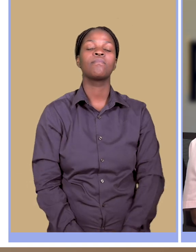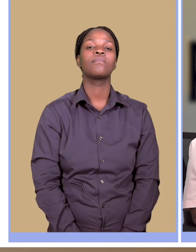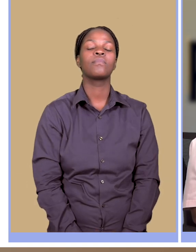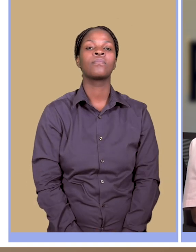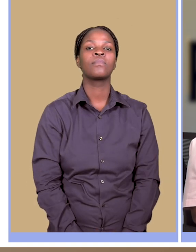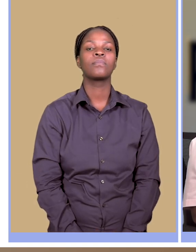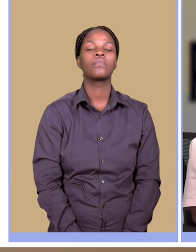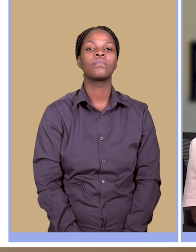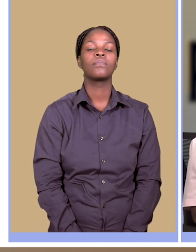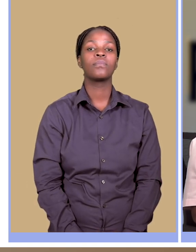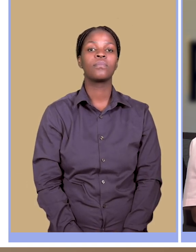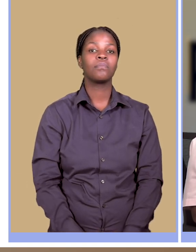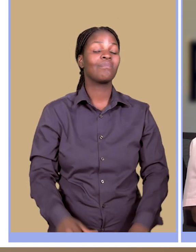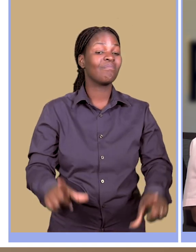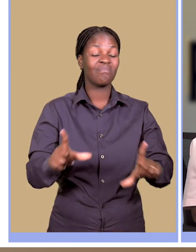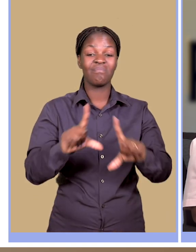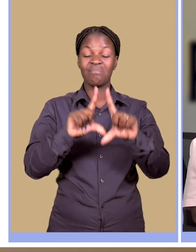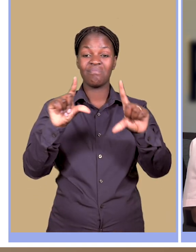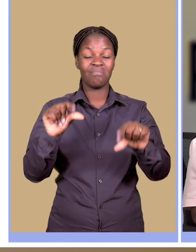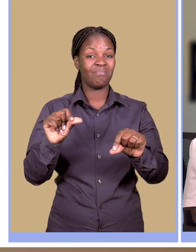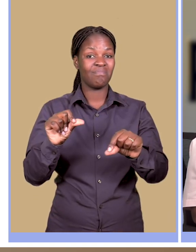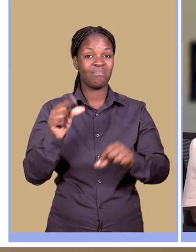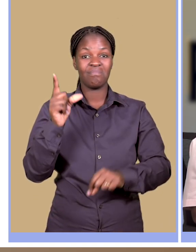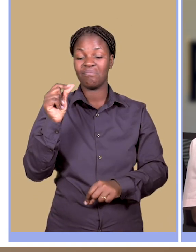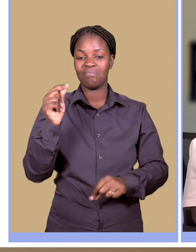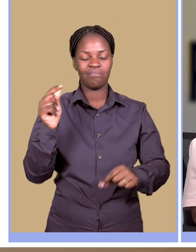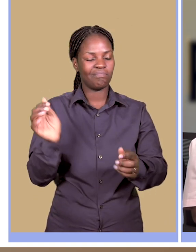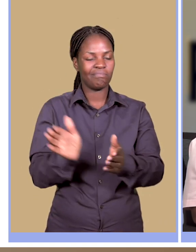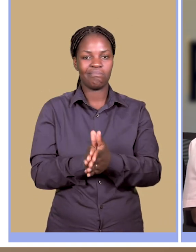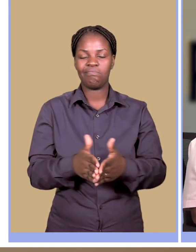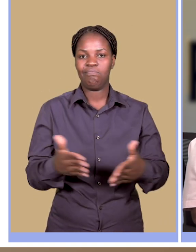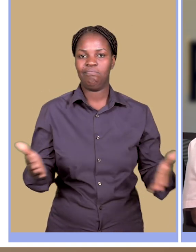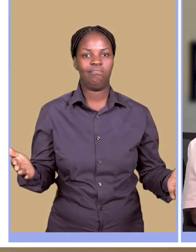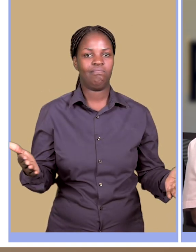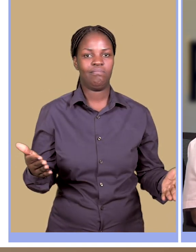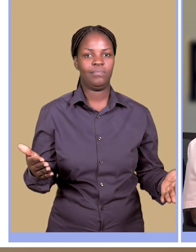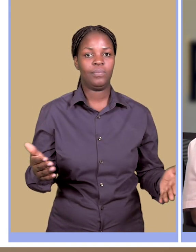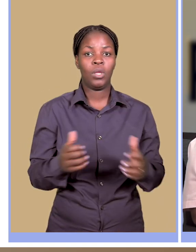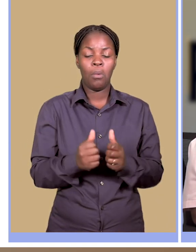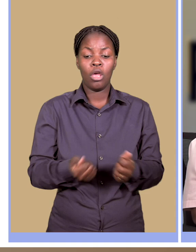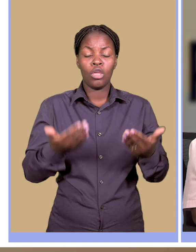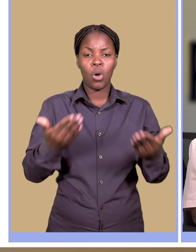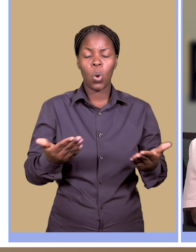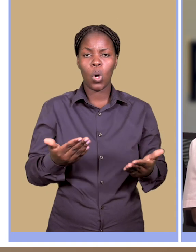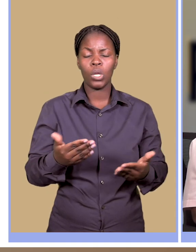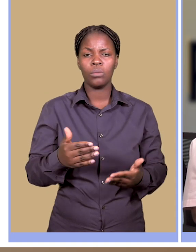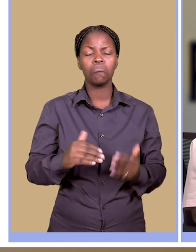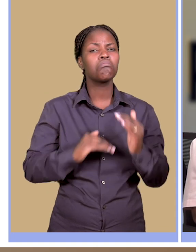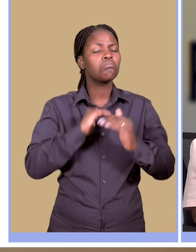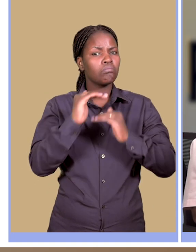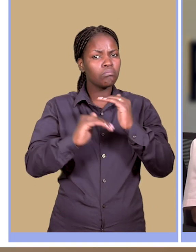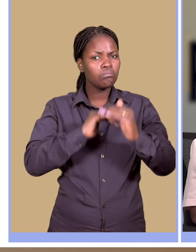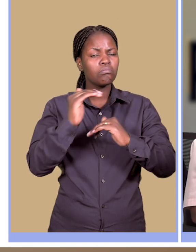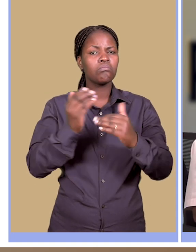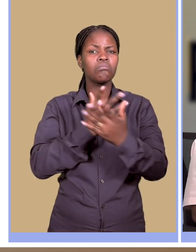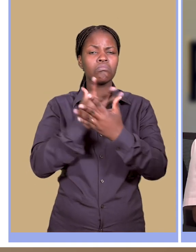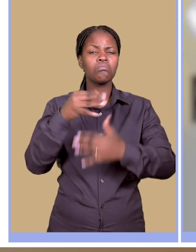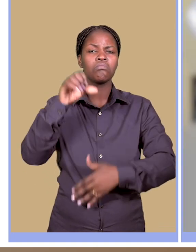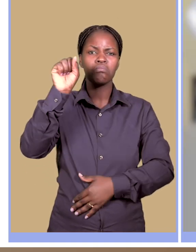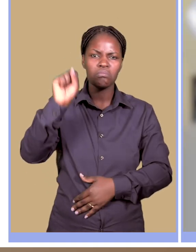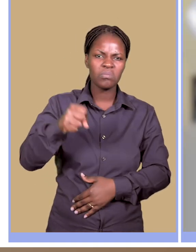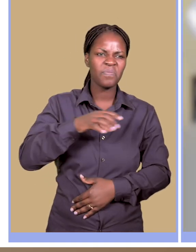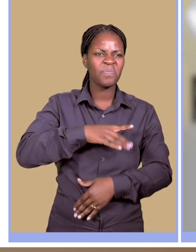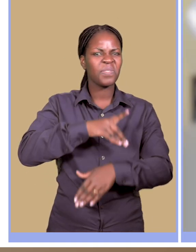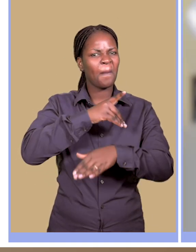Precárias. O sistema bancário precário, um sistema bancário que está cada vez a evoluir. Hoje temos os M-Pes, os M-Molas, que cada vez fazem